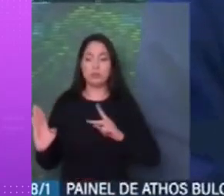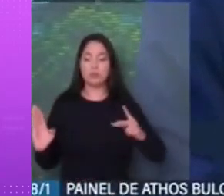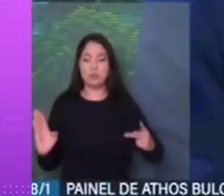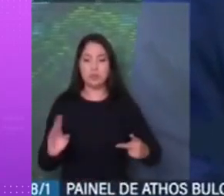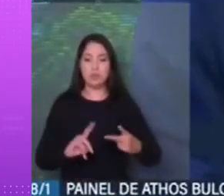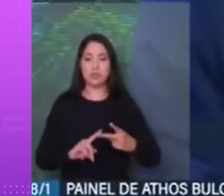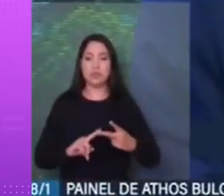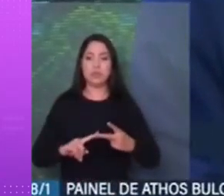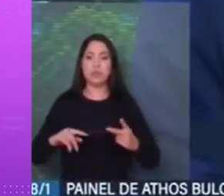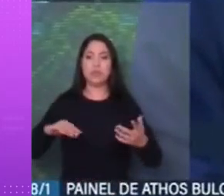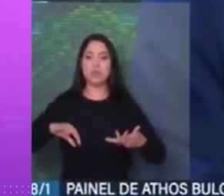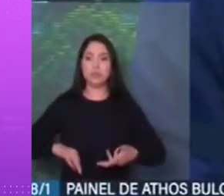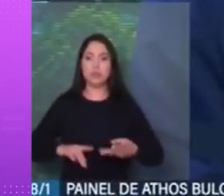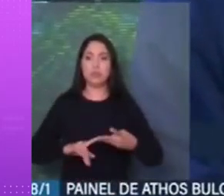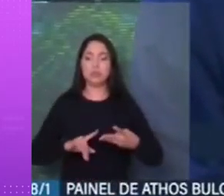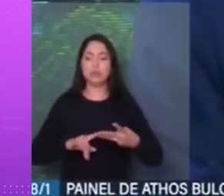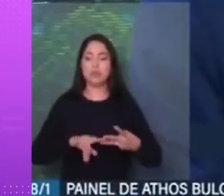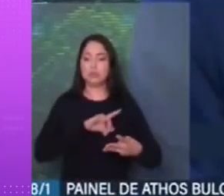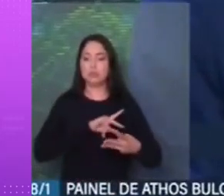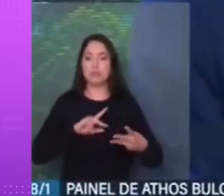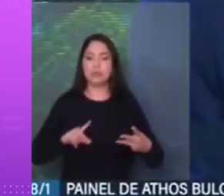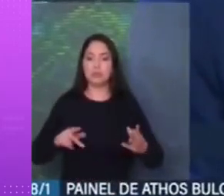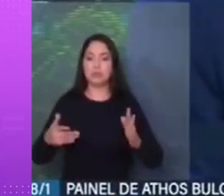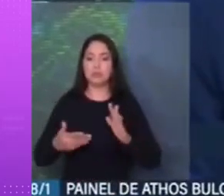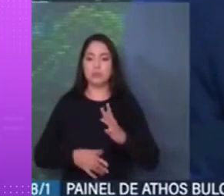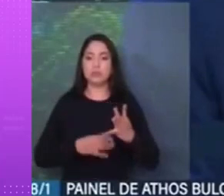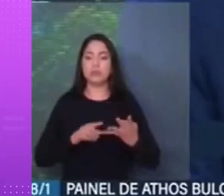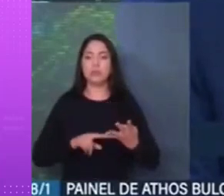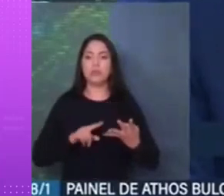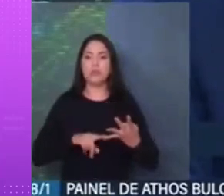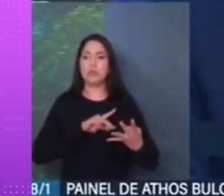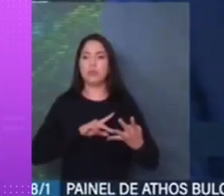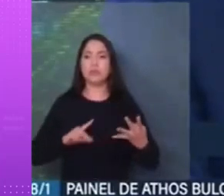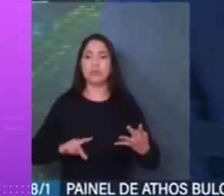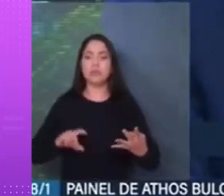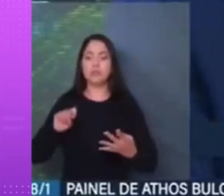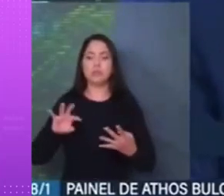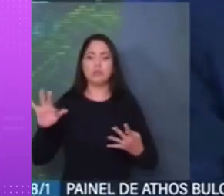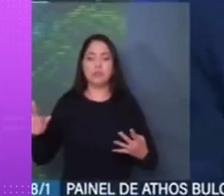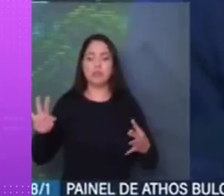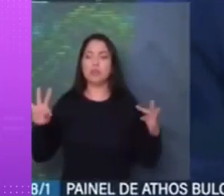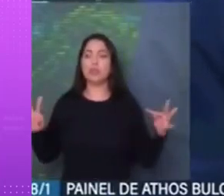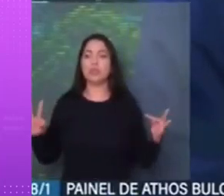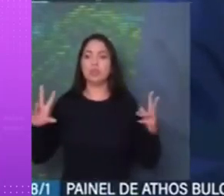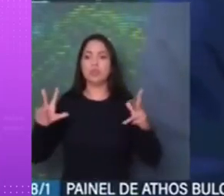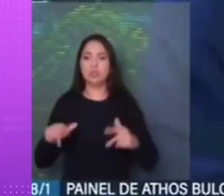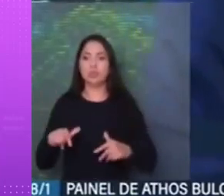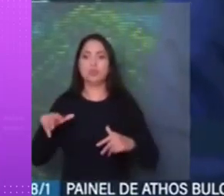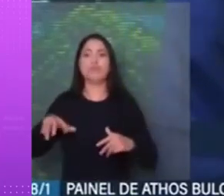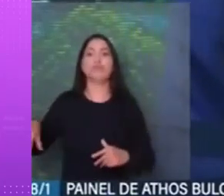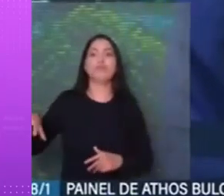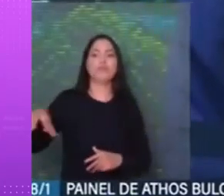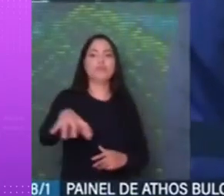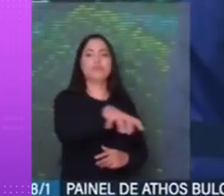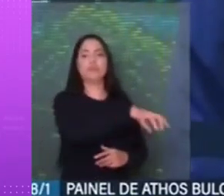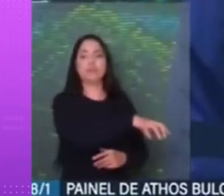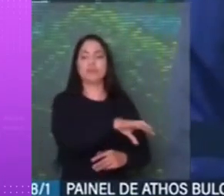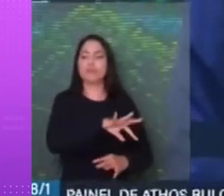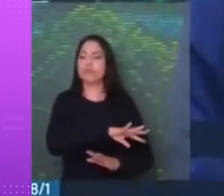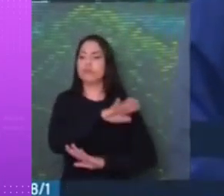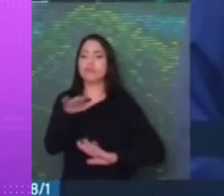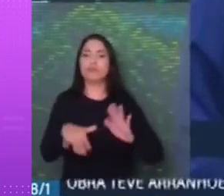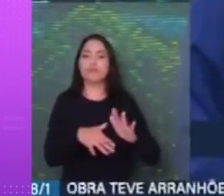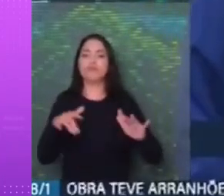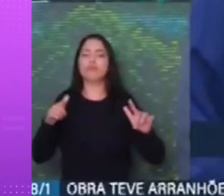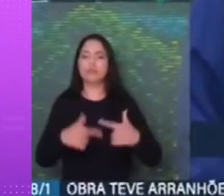do estado, a manifestação começou por volta da 1h da tarde no centro da cidade. Segundo os organizadores, ela marca um ano